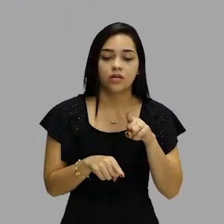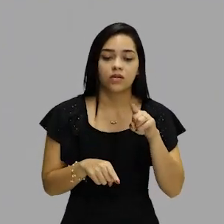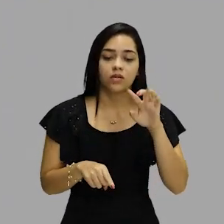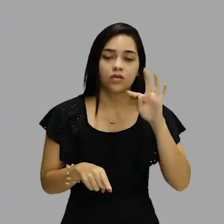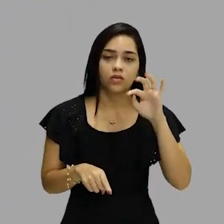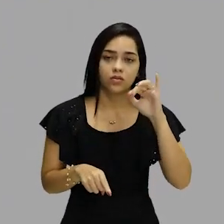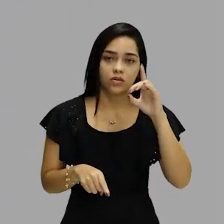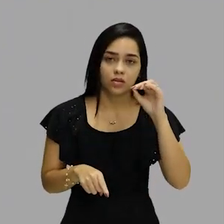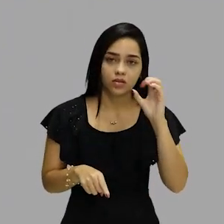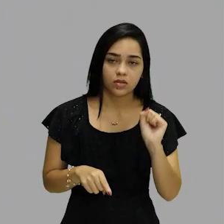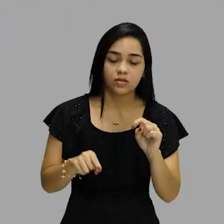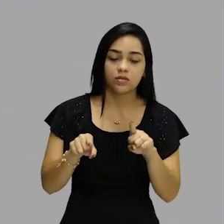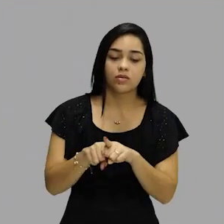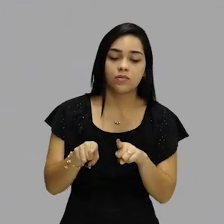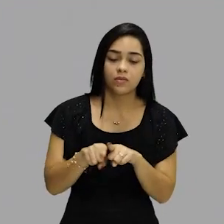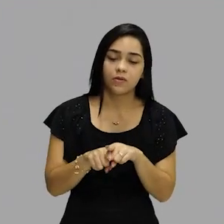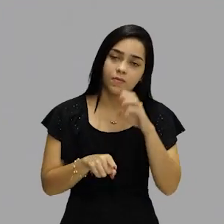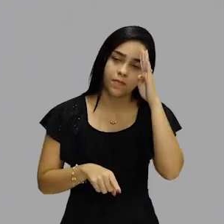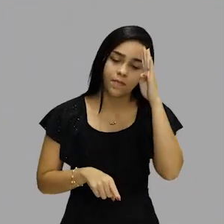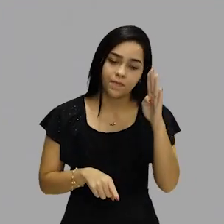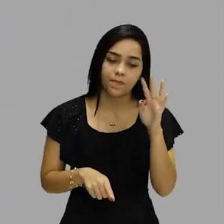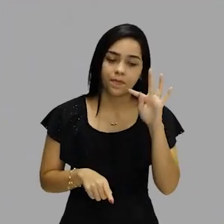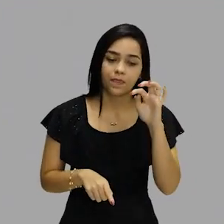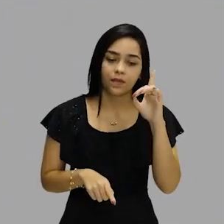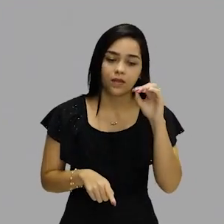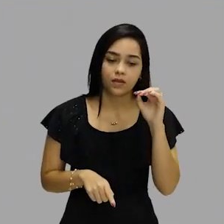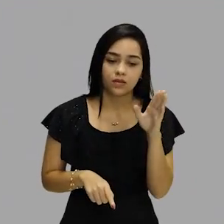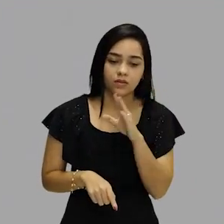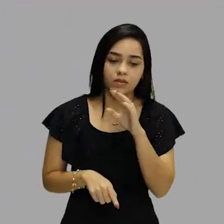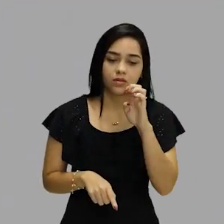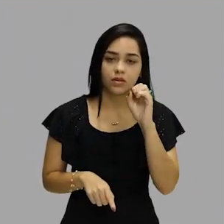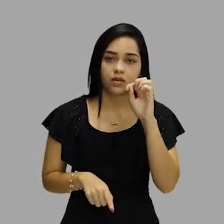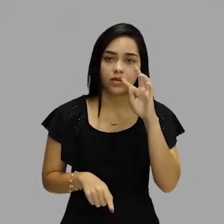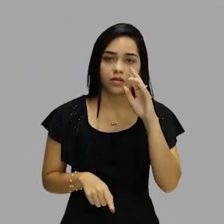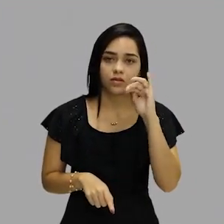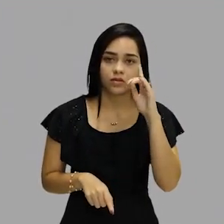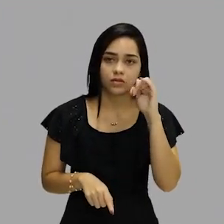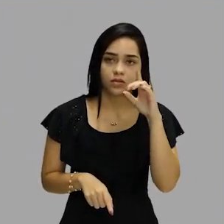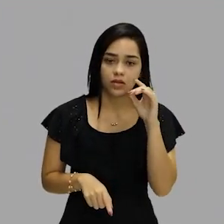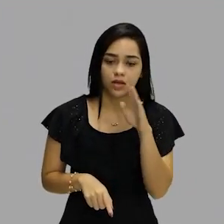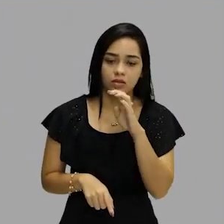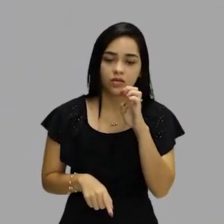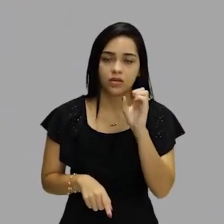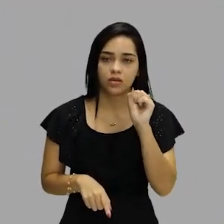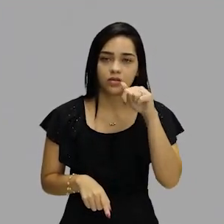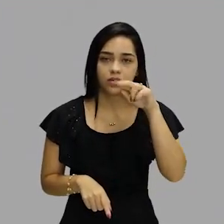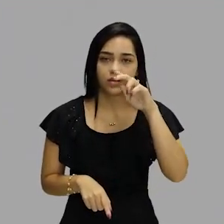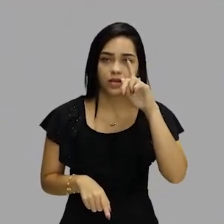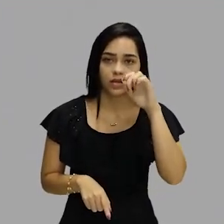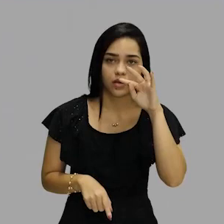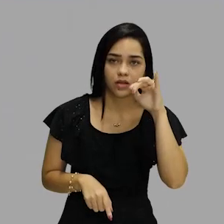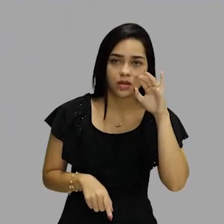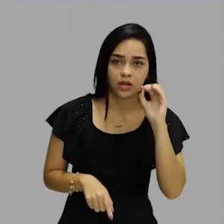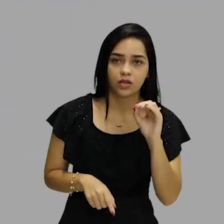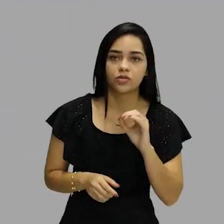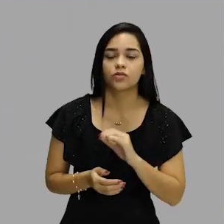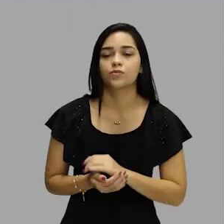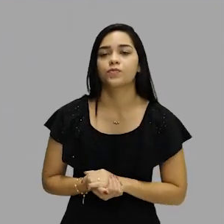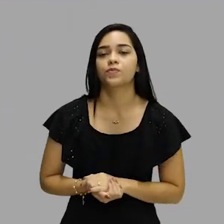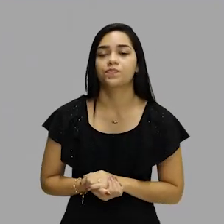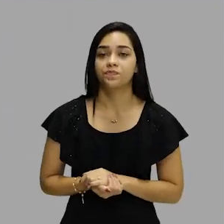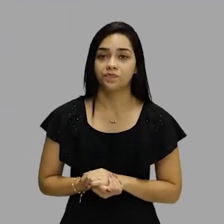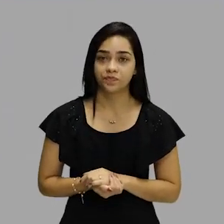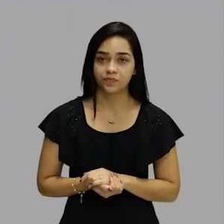musculares e falar principalmente do tecido muscular estriado esquelético, ok? Tecido muscular